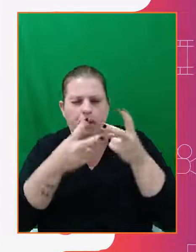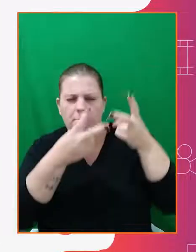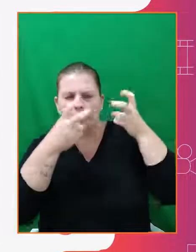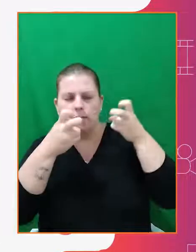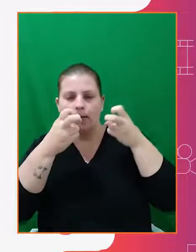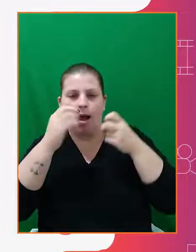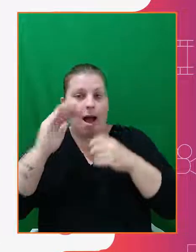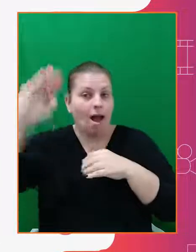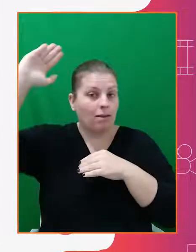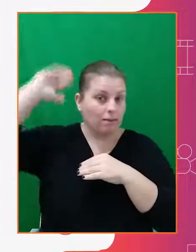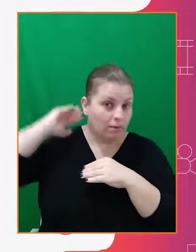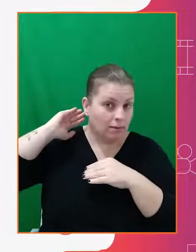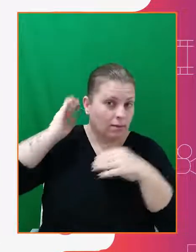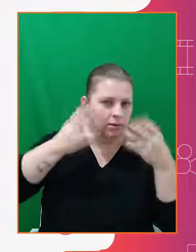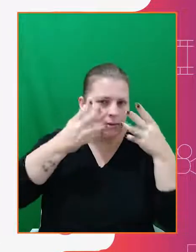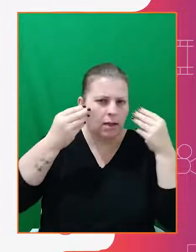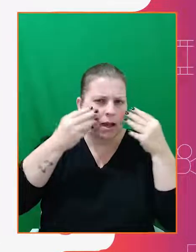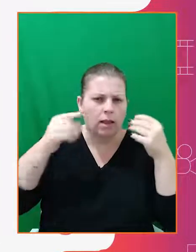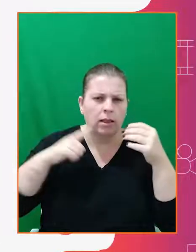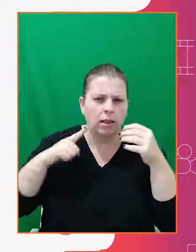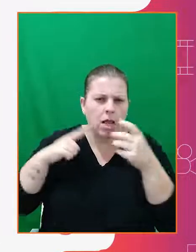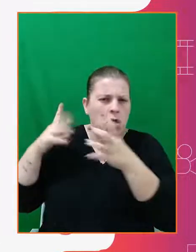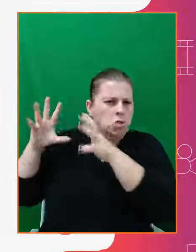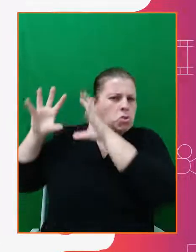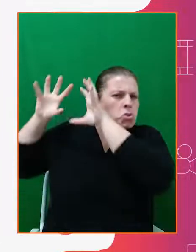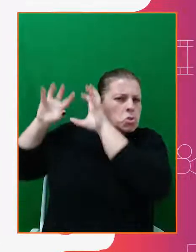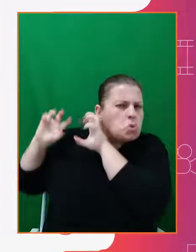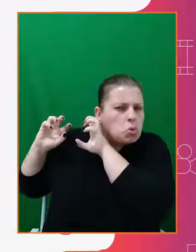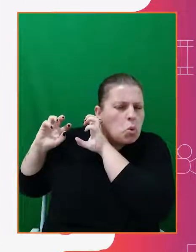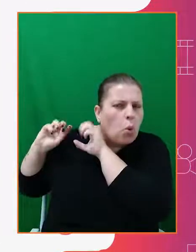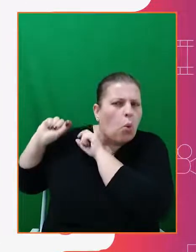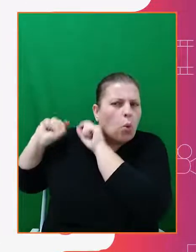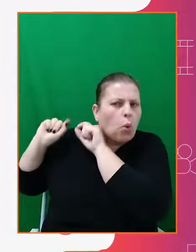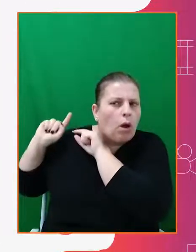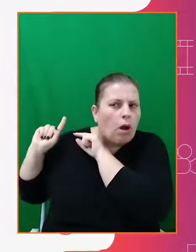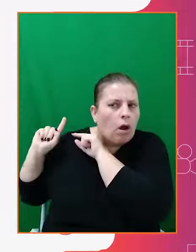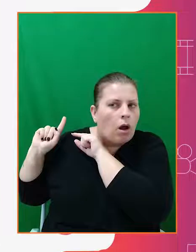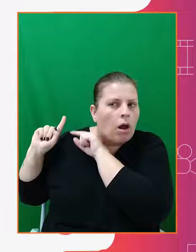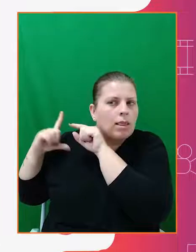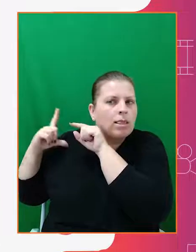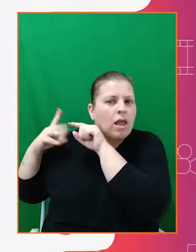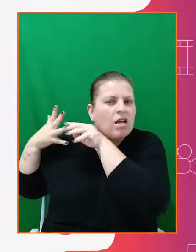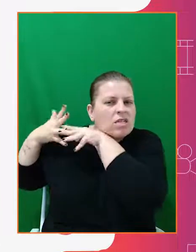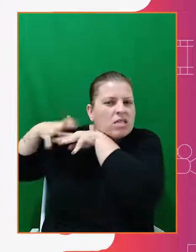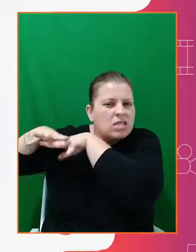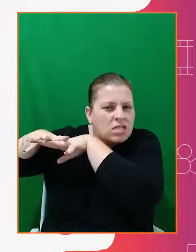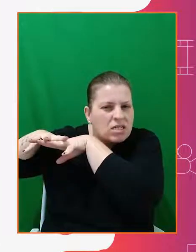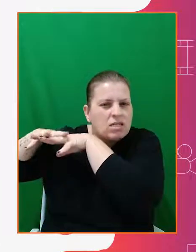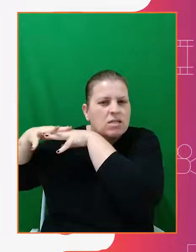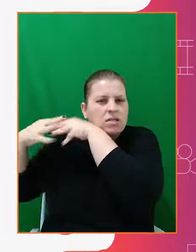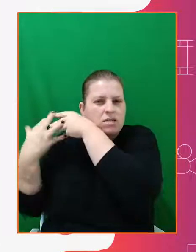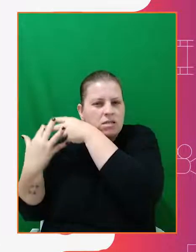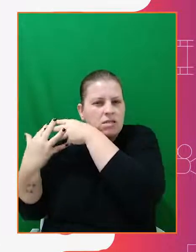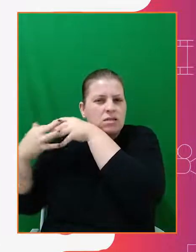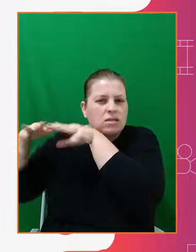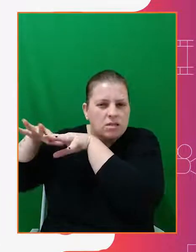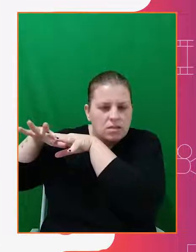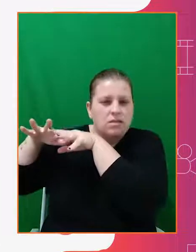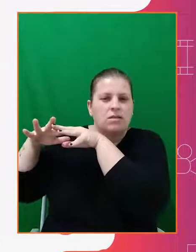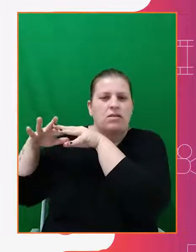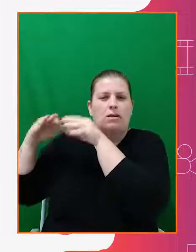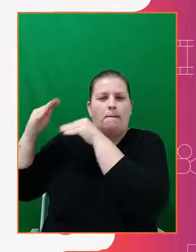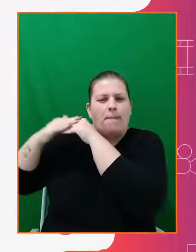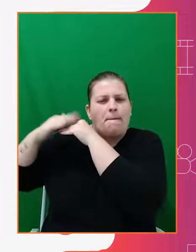um elemento bem escuro. Repare que as achuras ali são cruzadas e bem próximas,